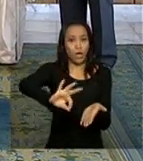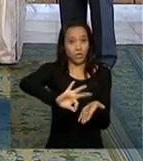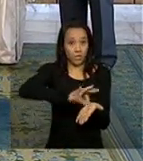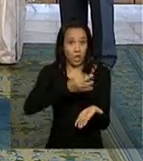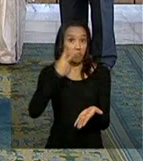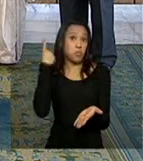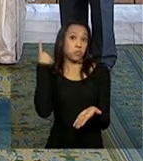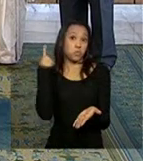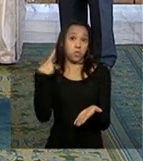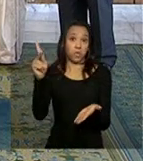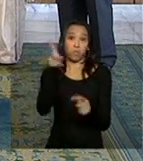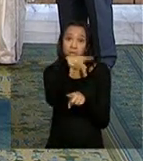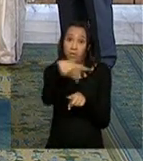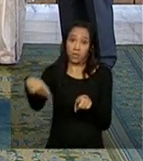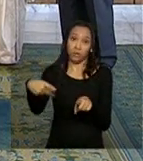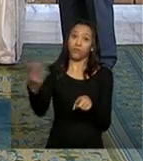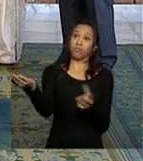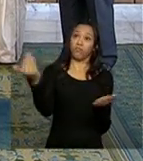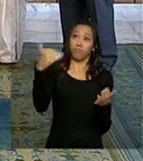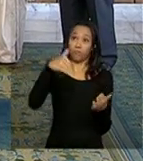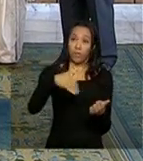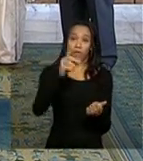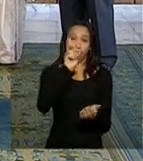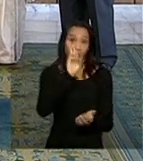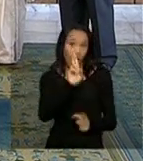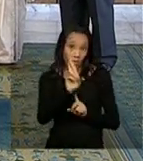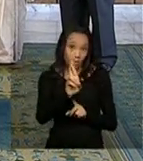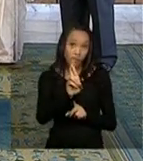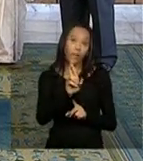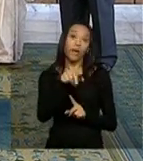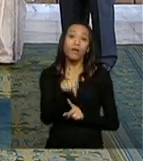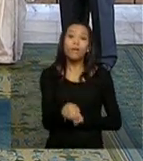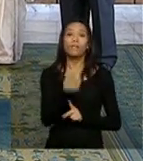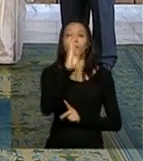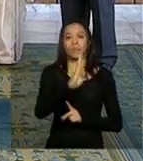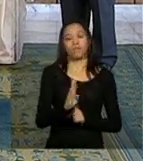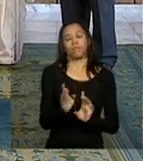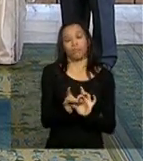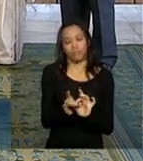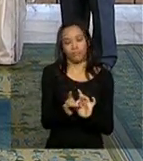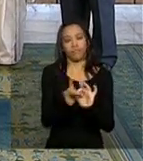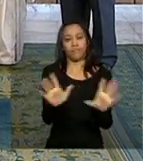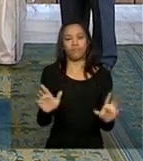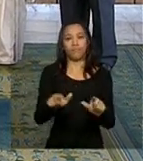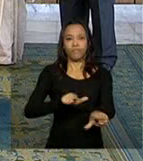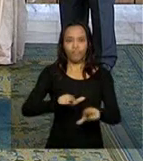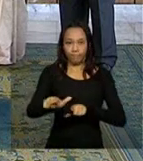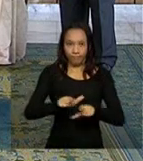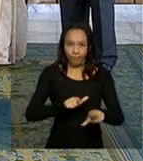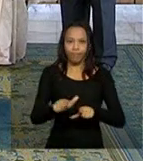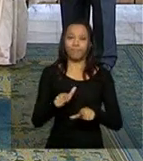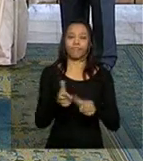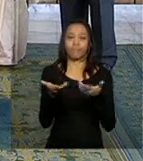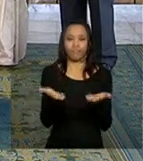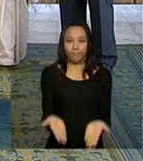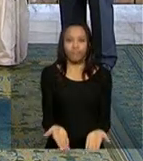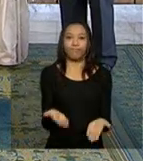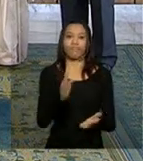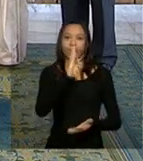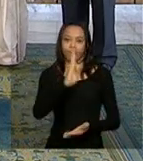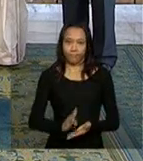seu país, pedindo para que ele seja reconhecido. O chefe de Estado, então, do país de origem,